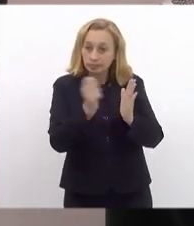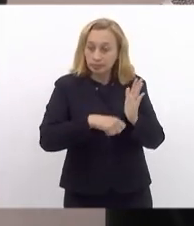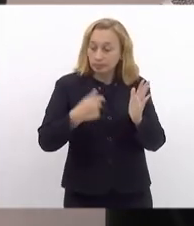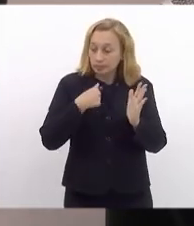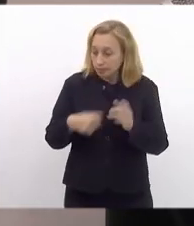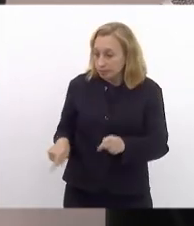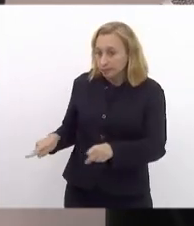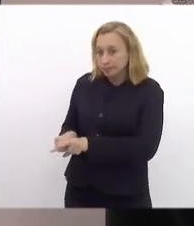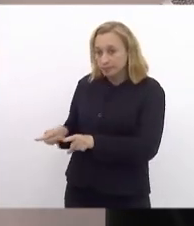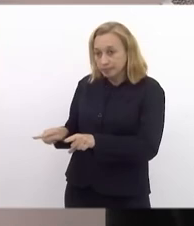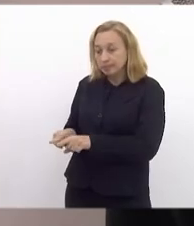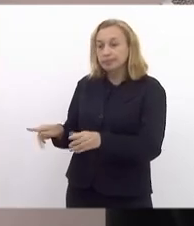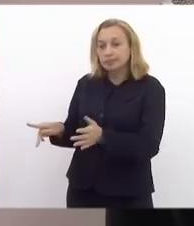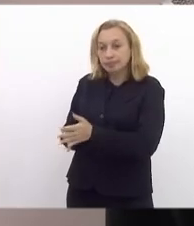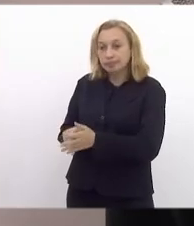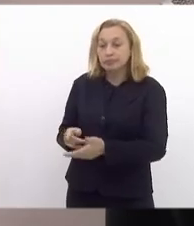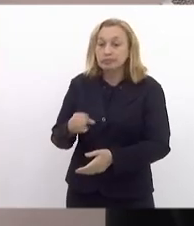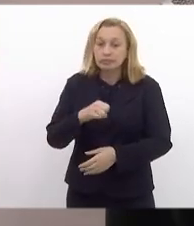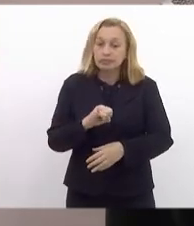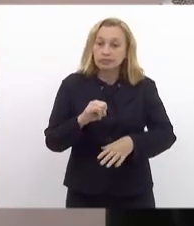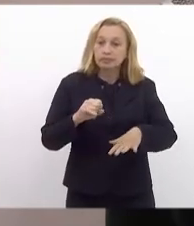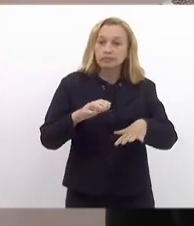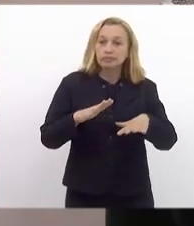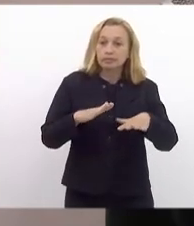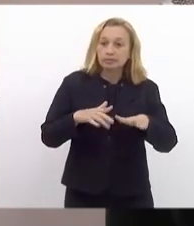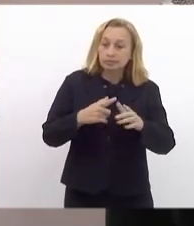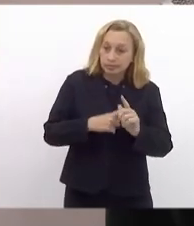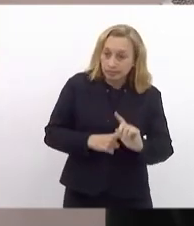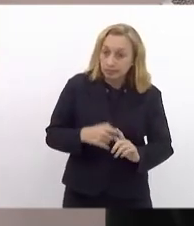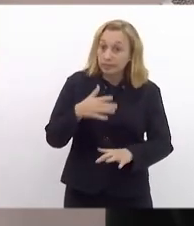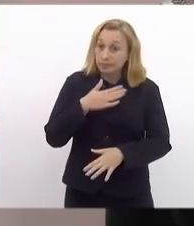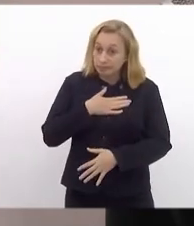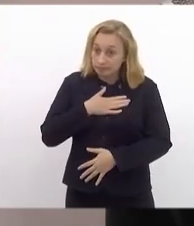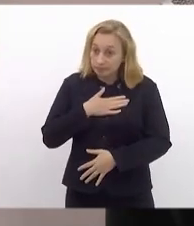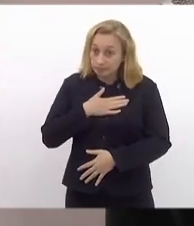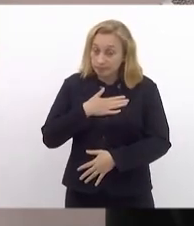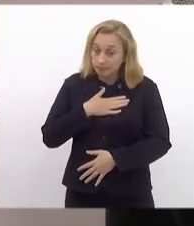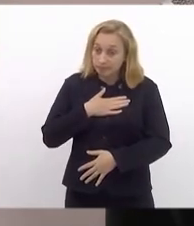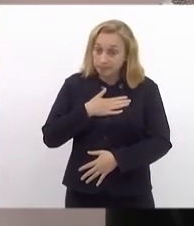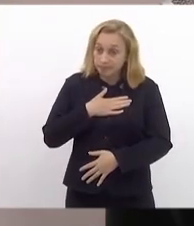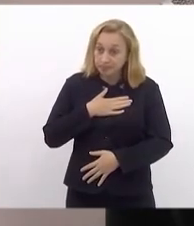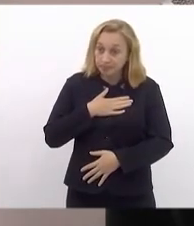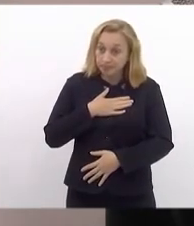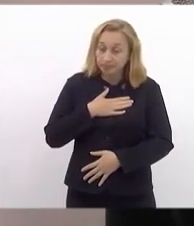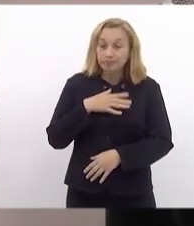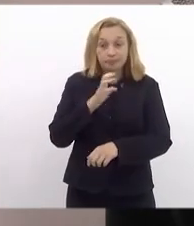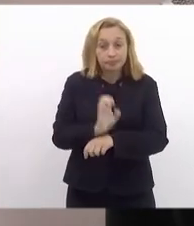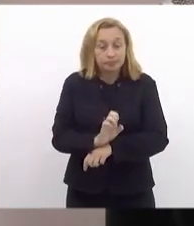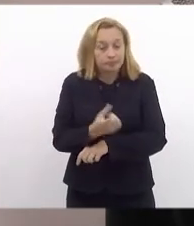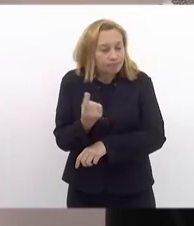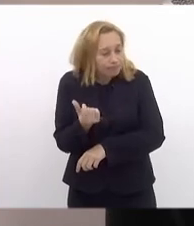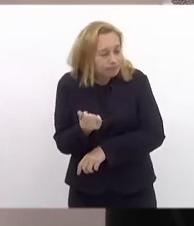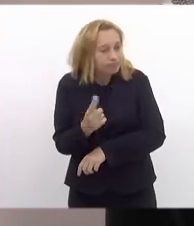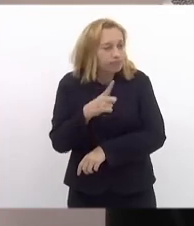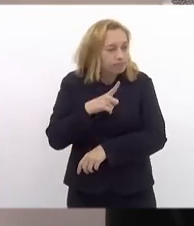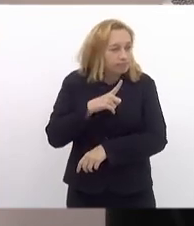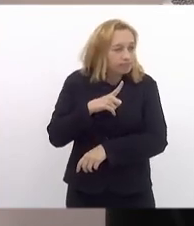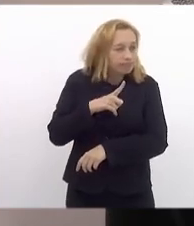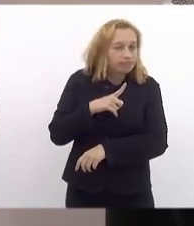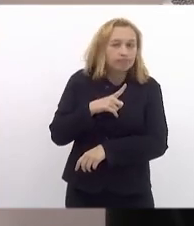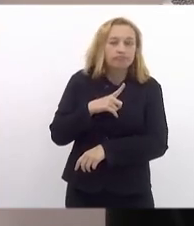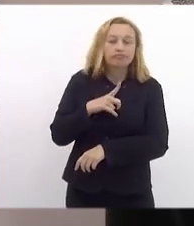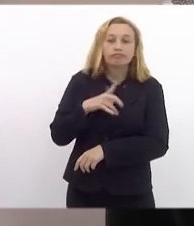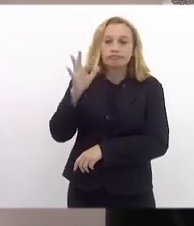faço parte Se dependesse do meu desejo Oi e o estado tivesse dinheiro a união